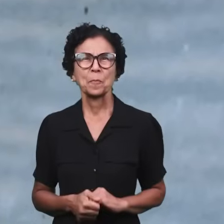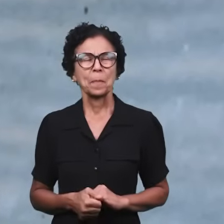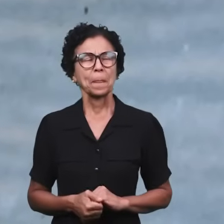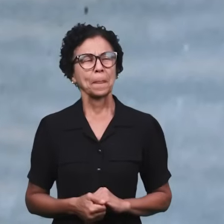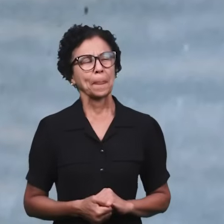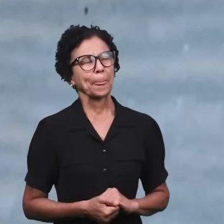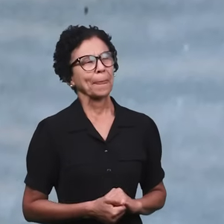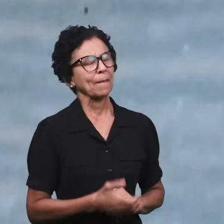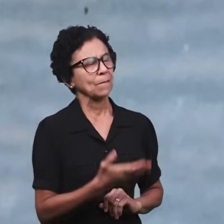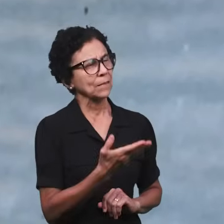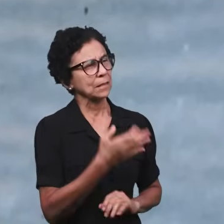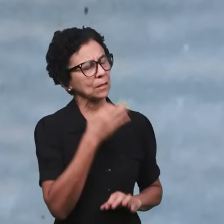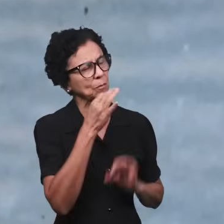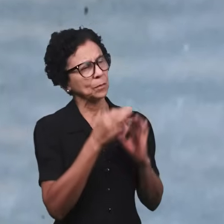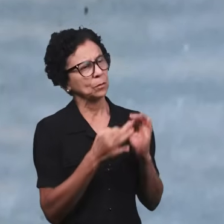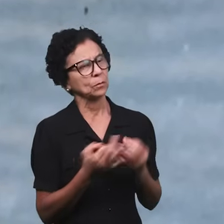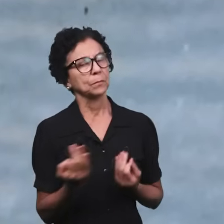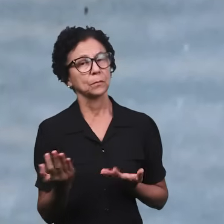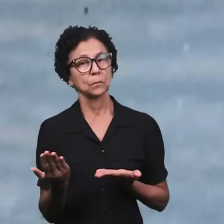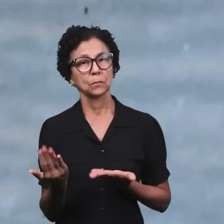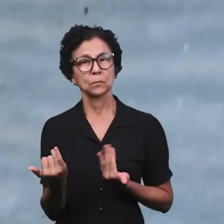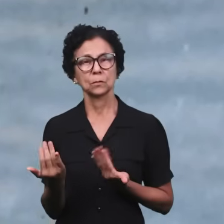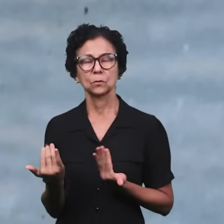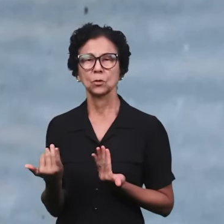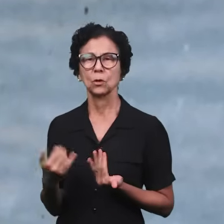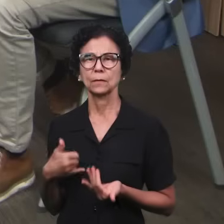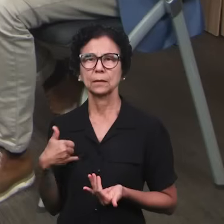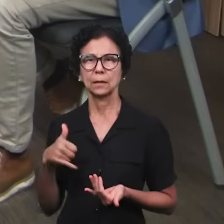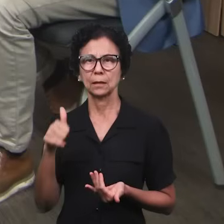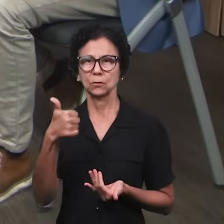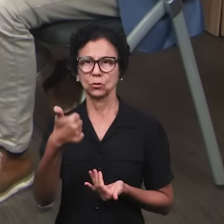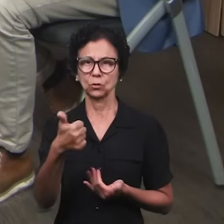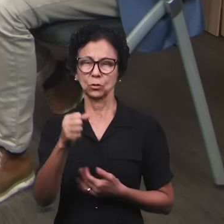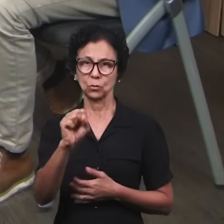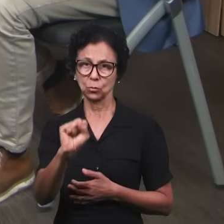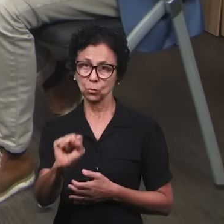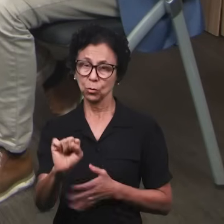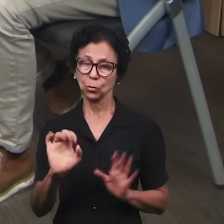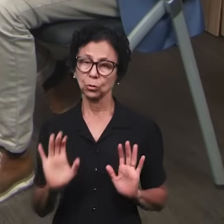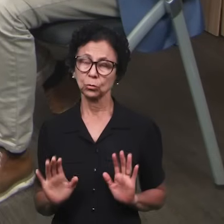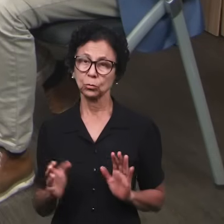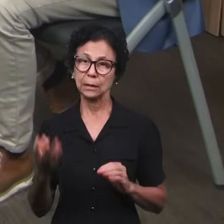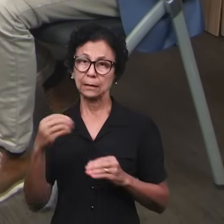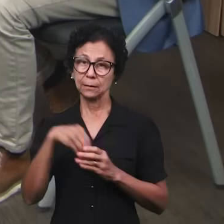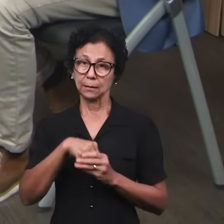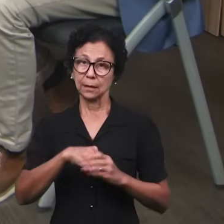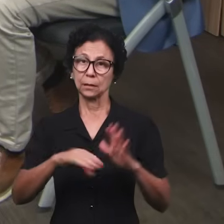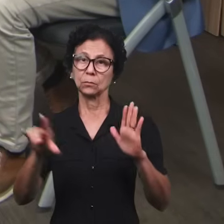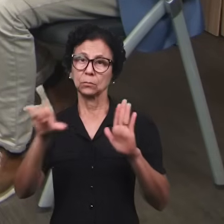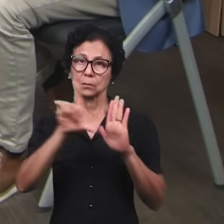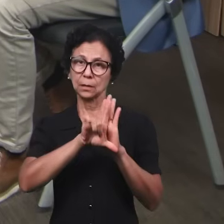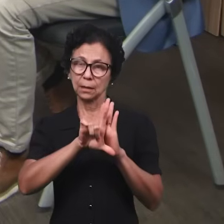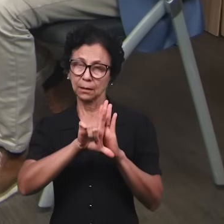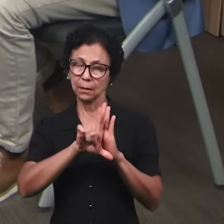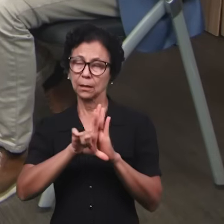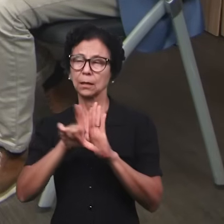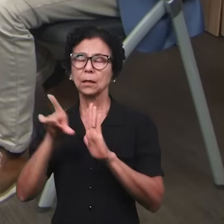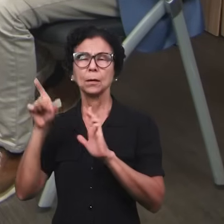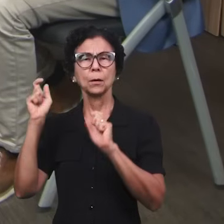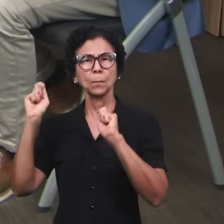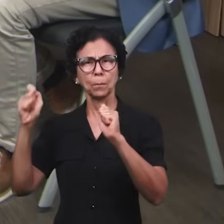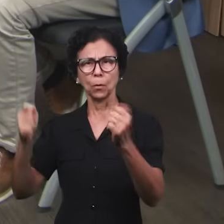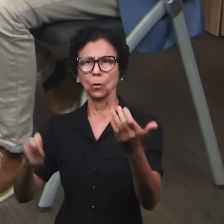sobre o jovem que ele já a partir dos 18 anos, do ponto de vista legal, ele está habilitado a fazer